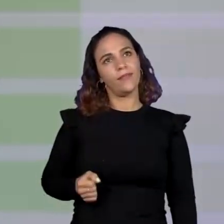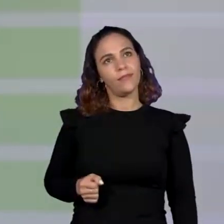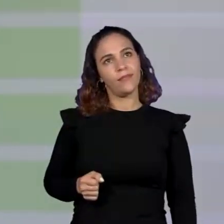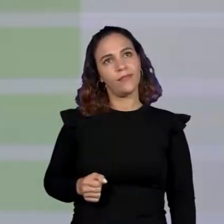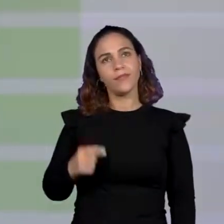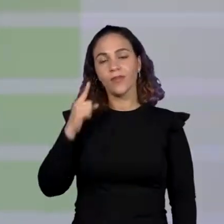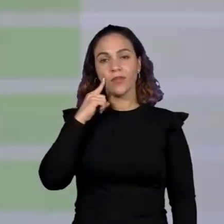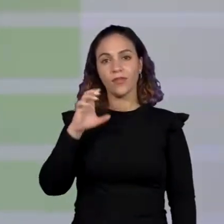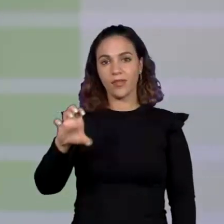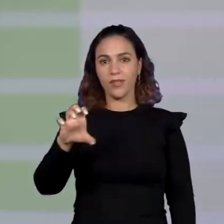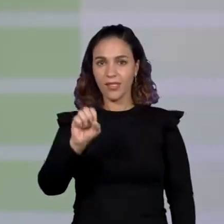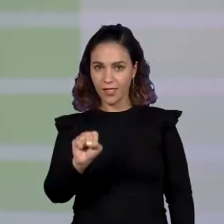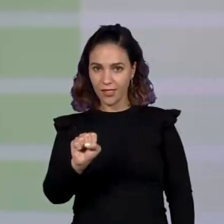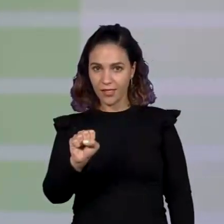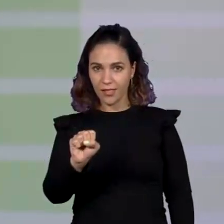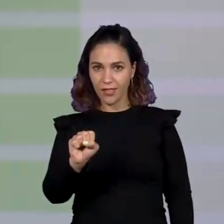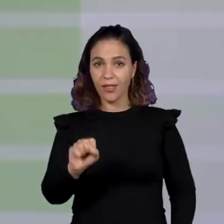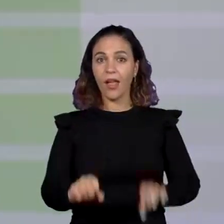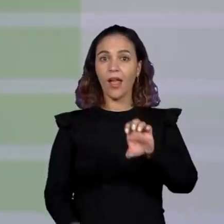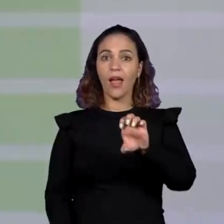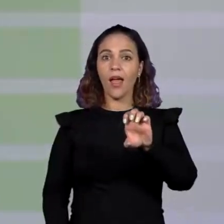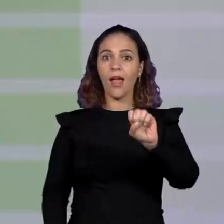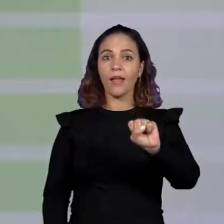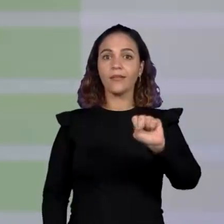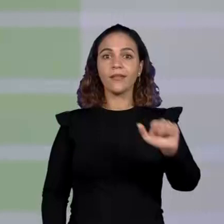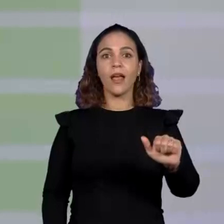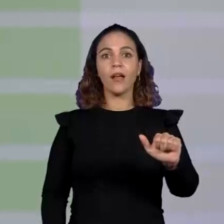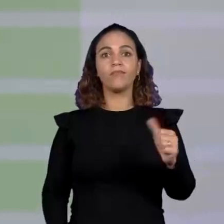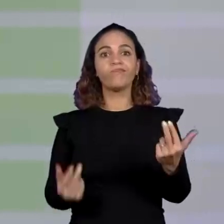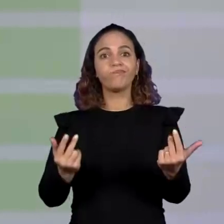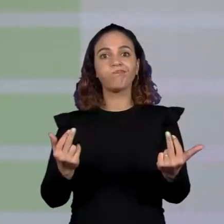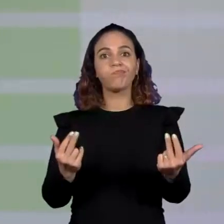Francês, francesa, olha o S aqui, ó.